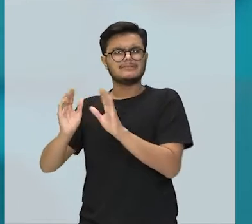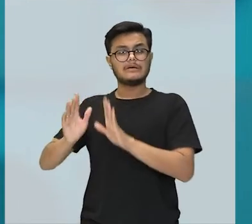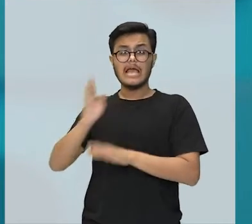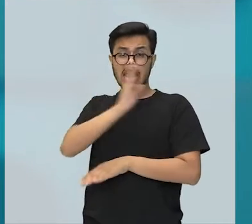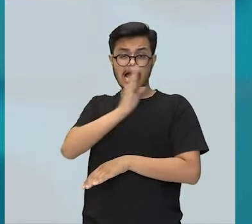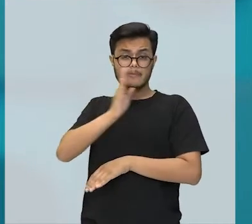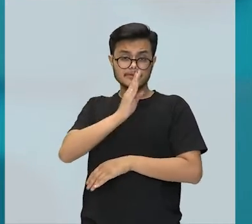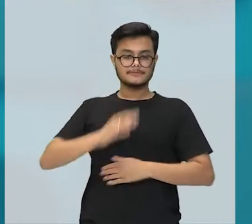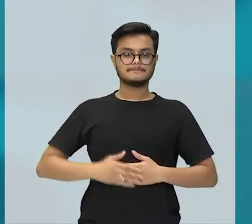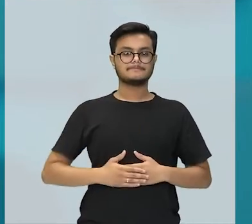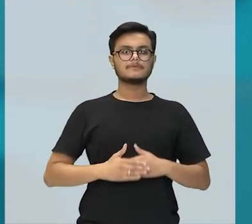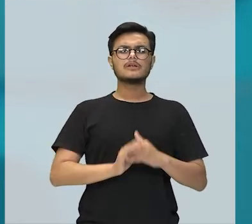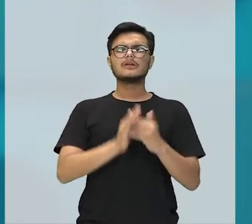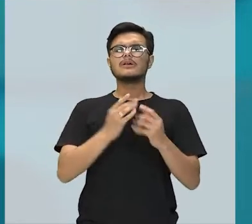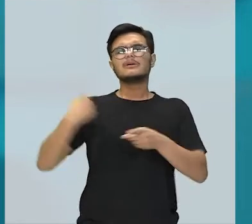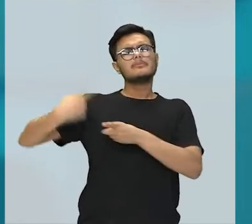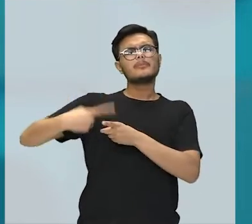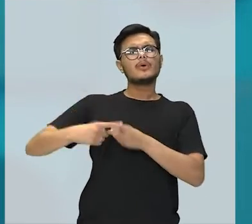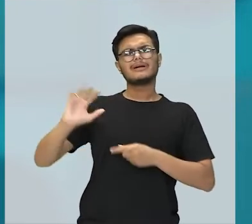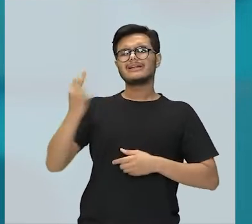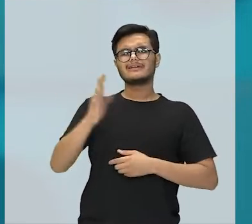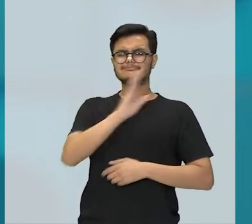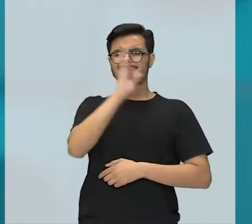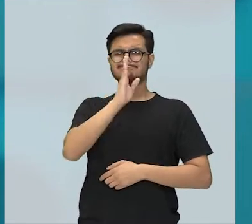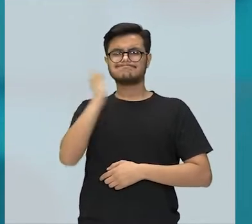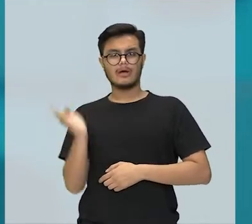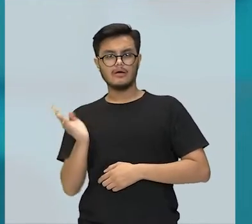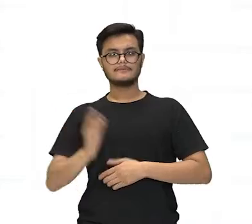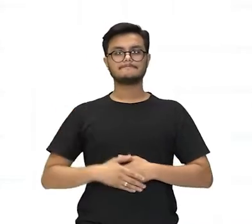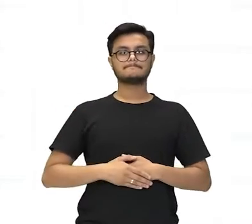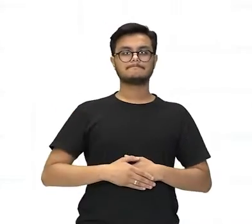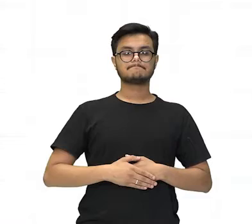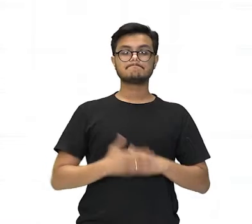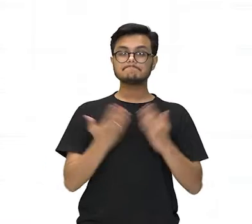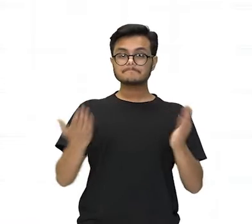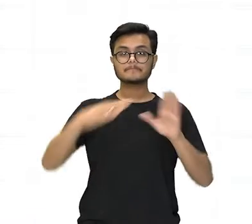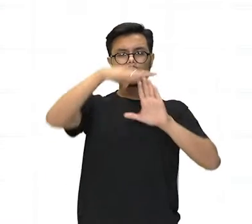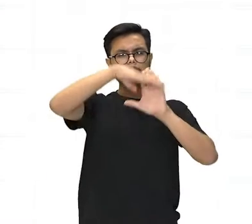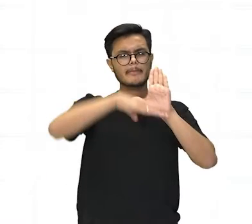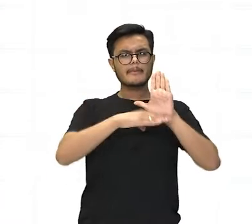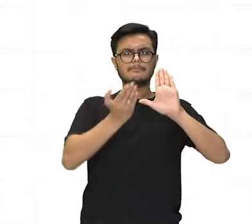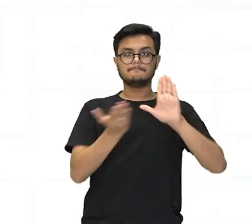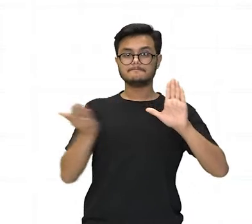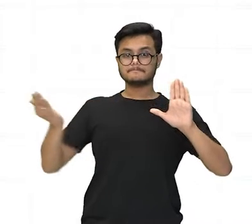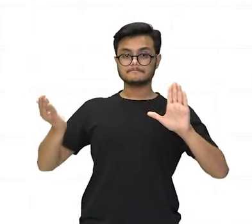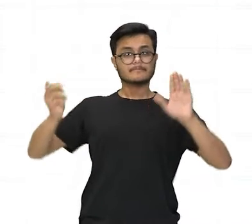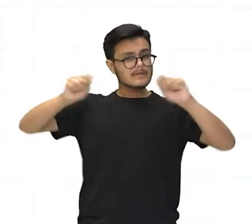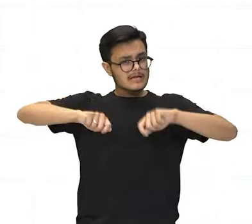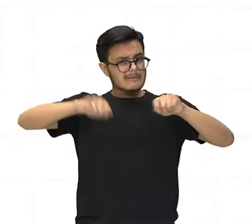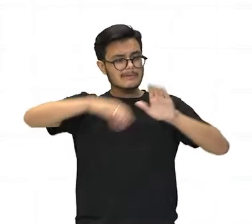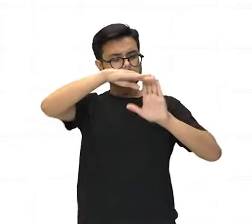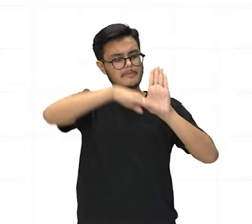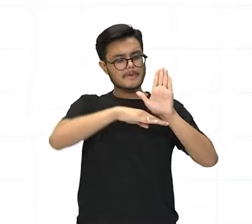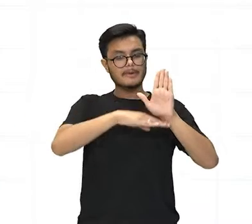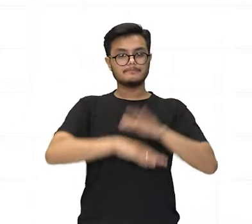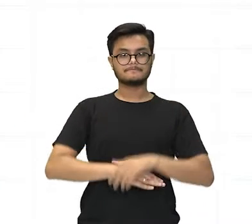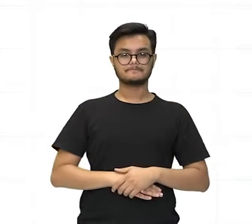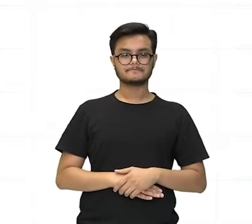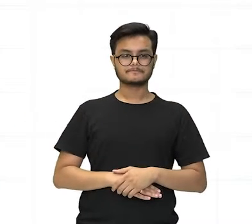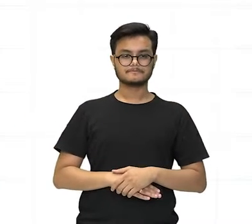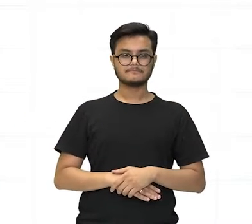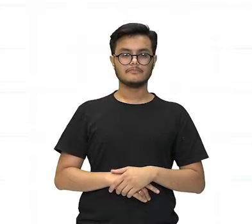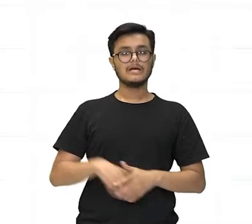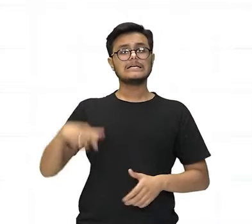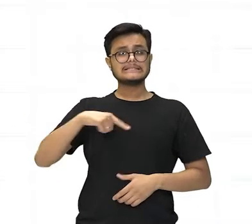quais são as principais causas desse desmaio? Vamos ver. As possíveis causas, né? Nós temos